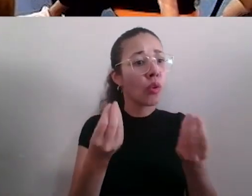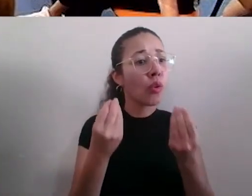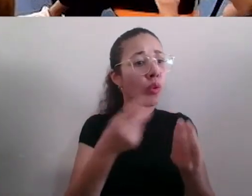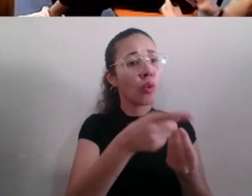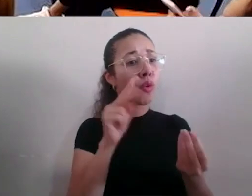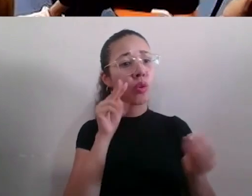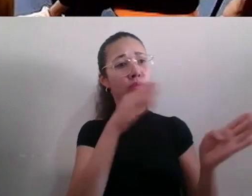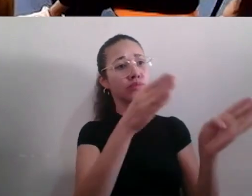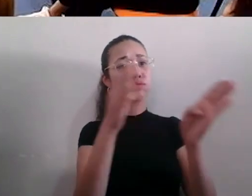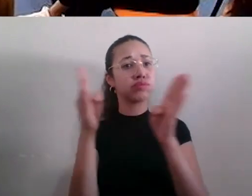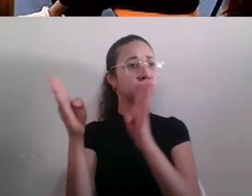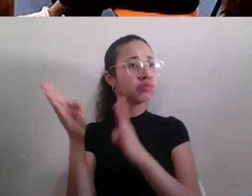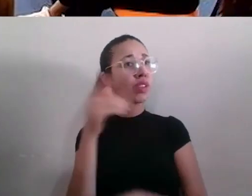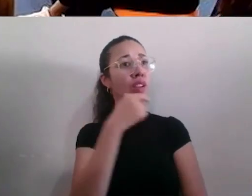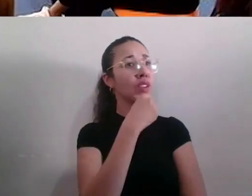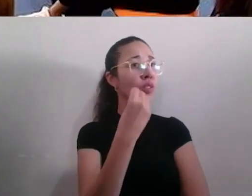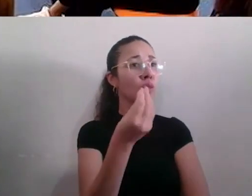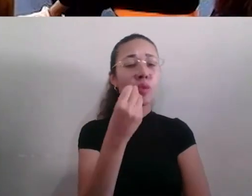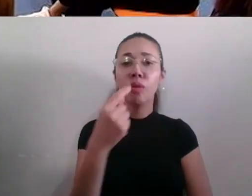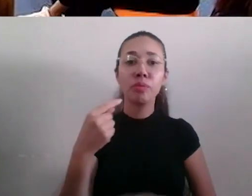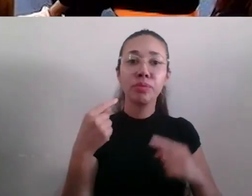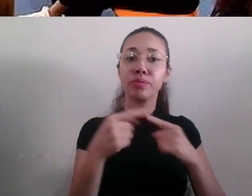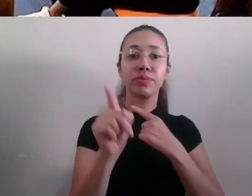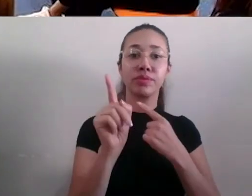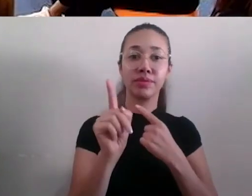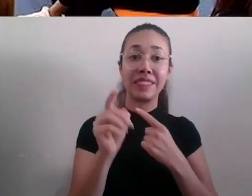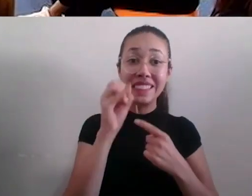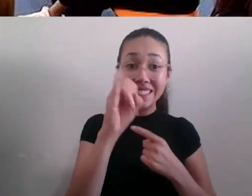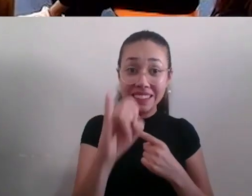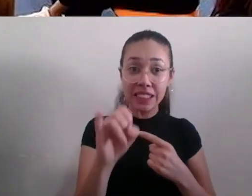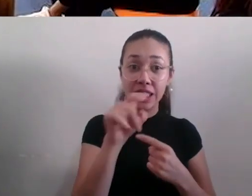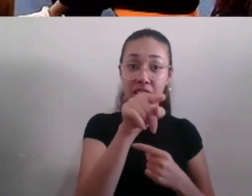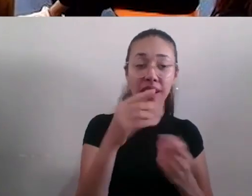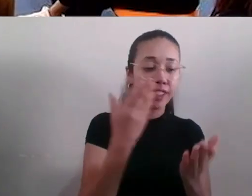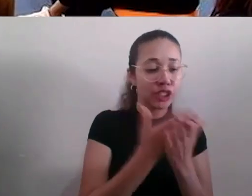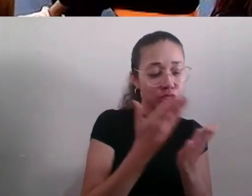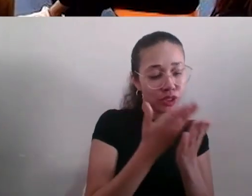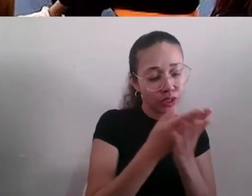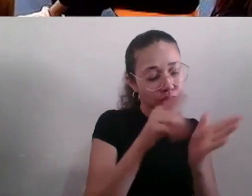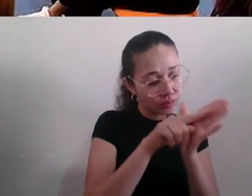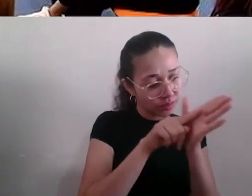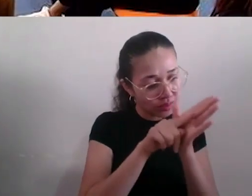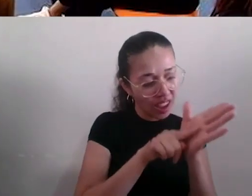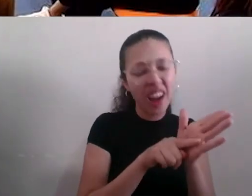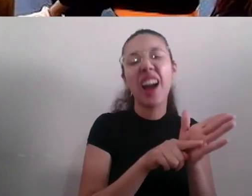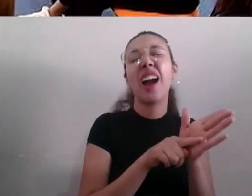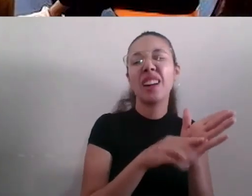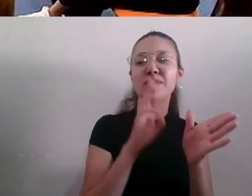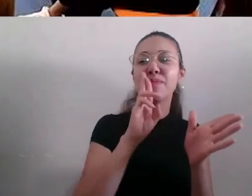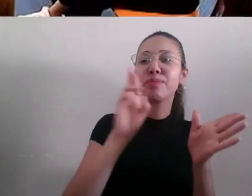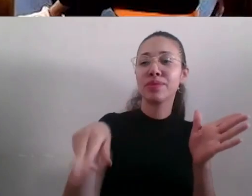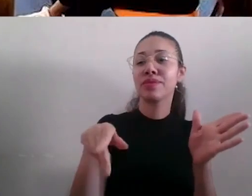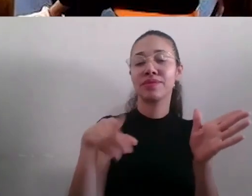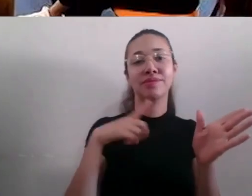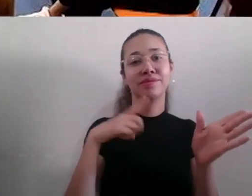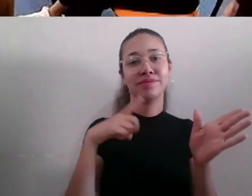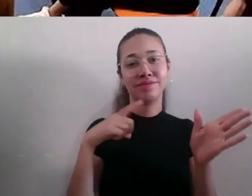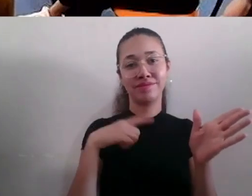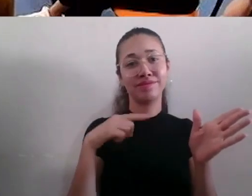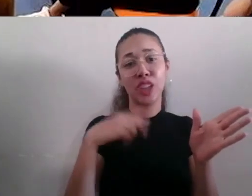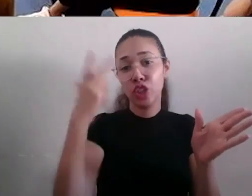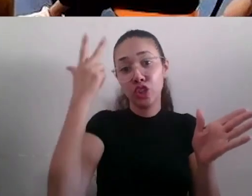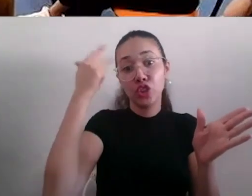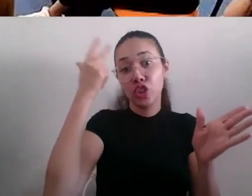se você de fato vai estudar o que acontece, você diz, não, tá certo ele, era isso mesmo. Entendeu? Normal, não era uma coisa